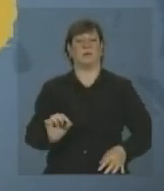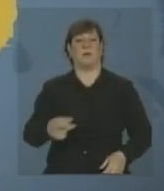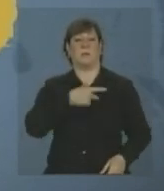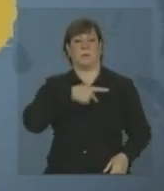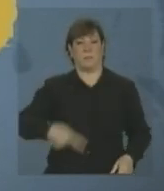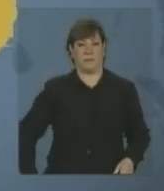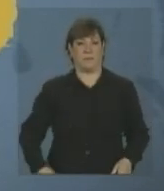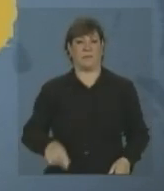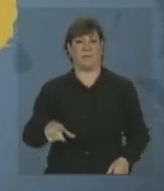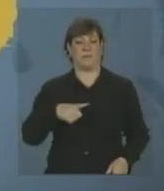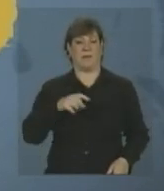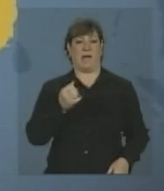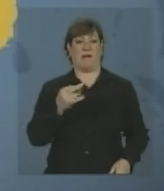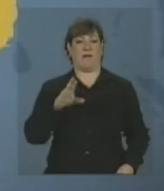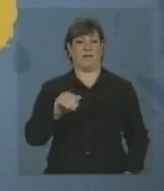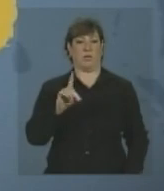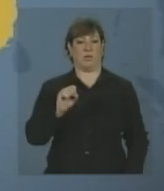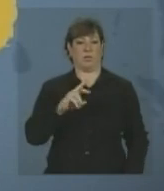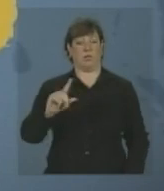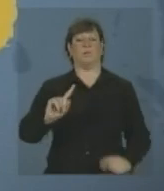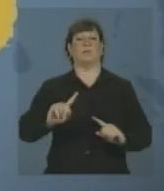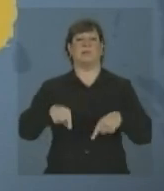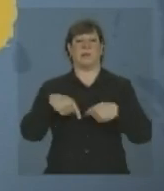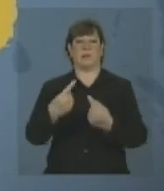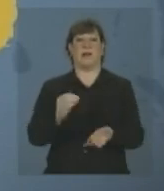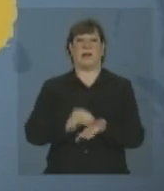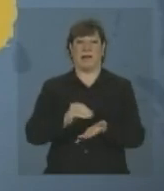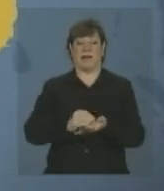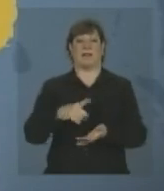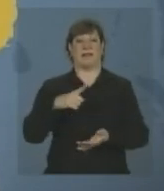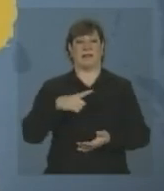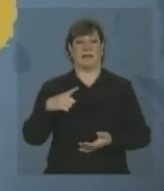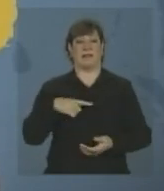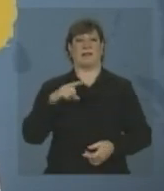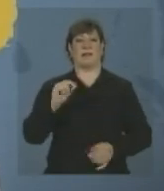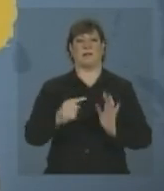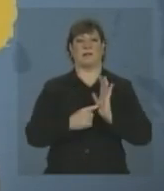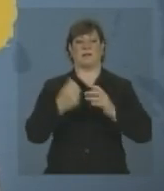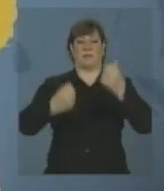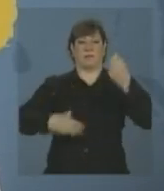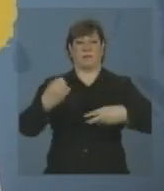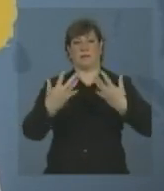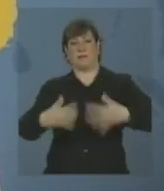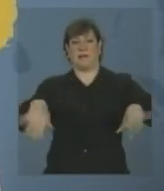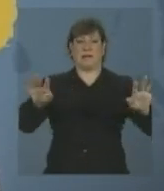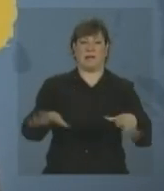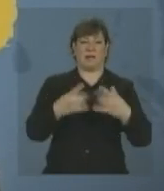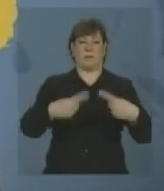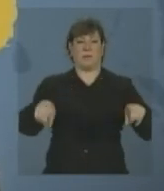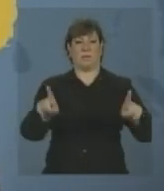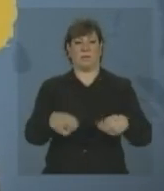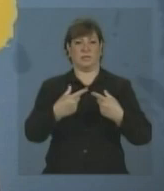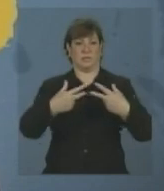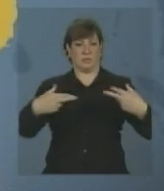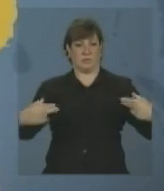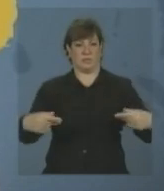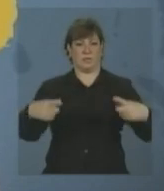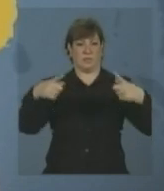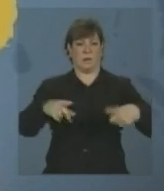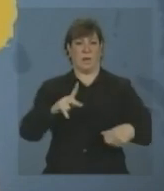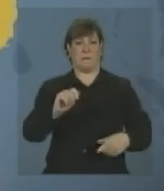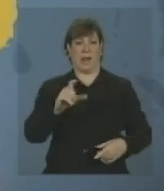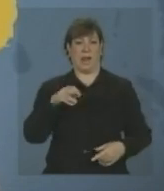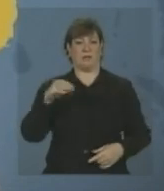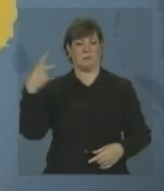Sul, Jacob Zuma, e ainda participa hoje de uma apresentação de música e danças típicas no Palácio Presidencial e de